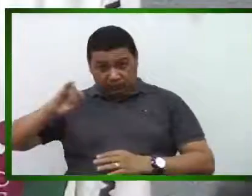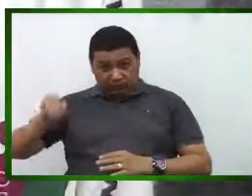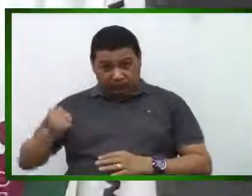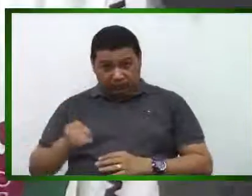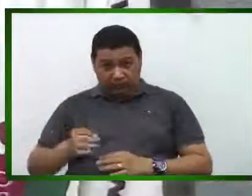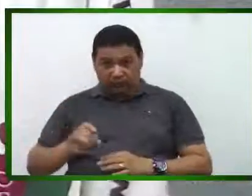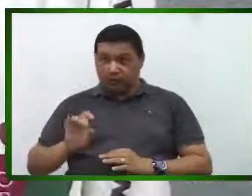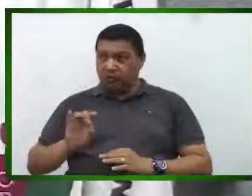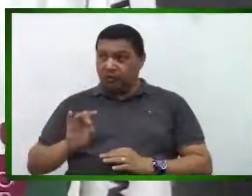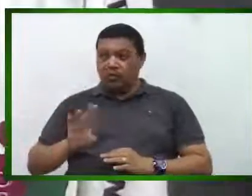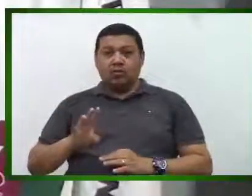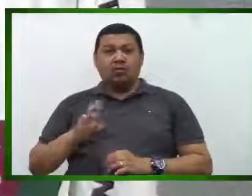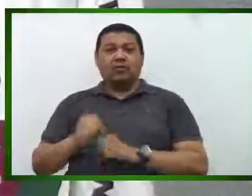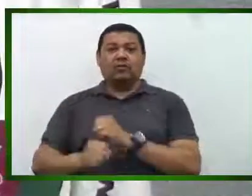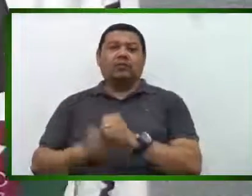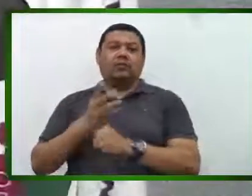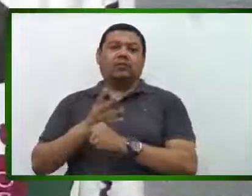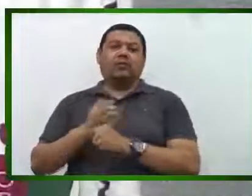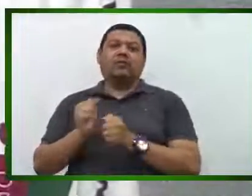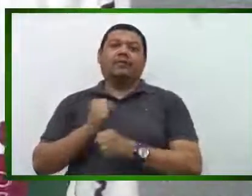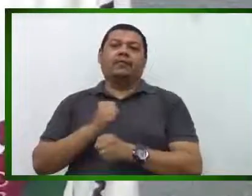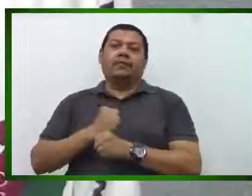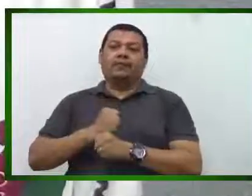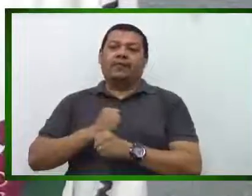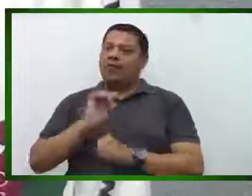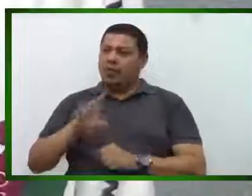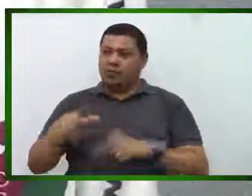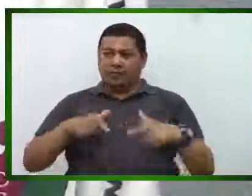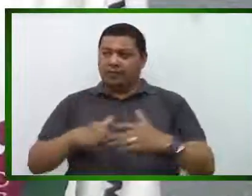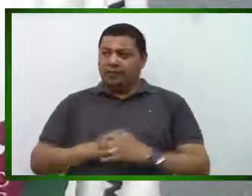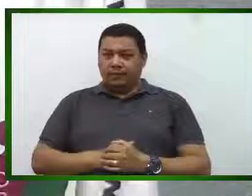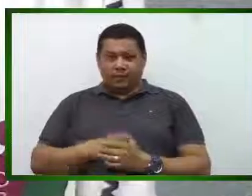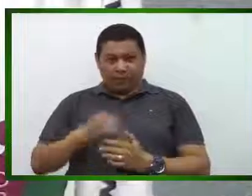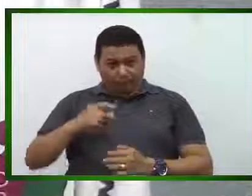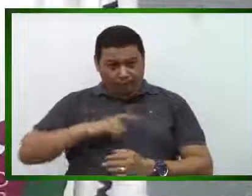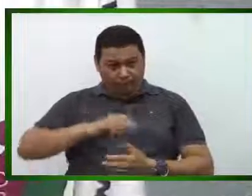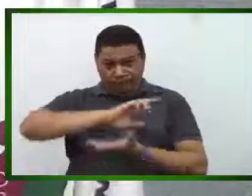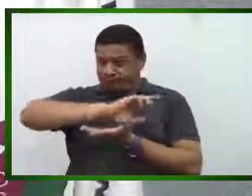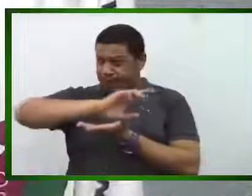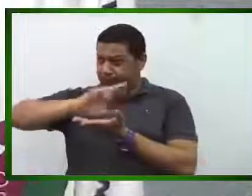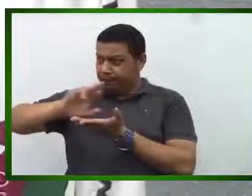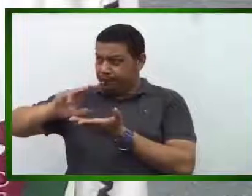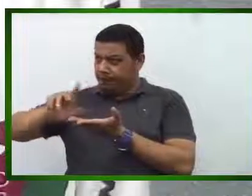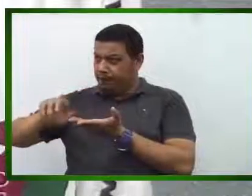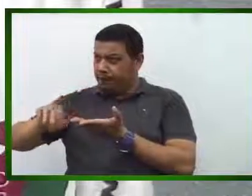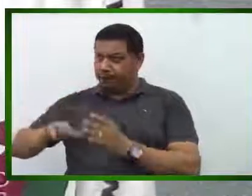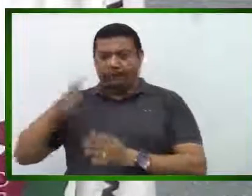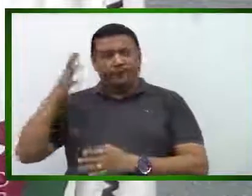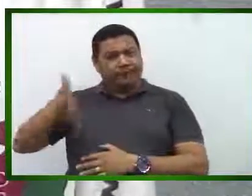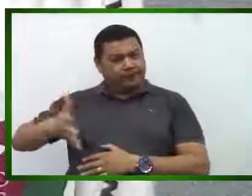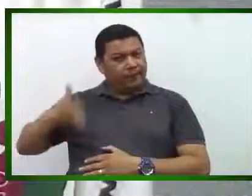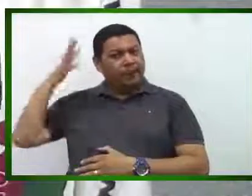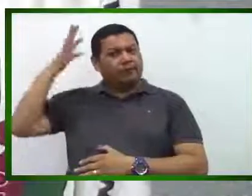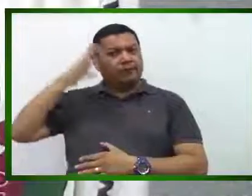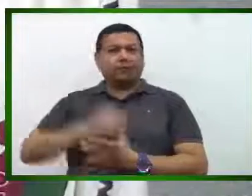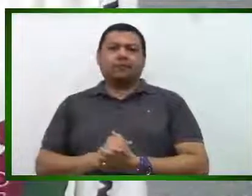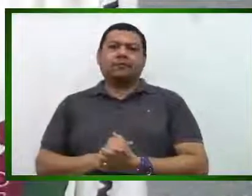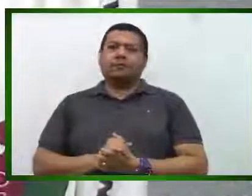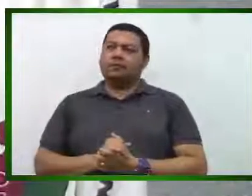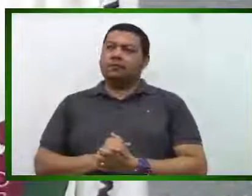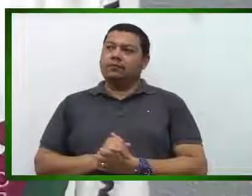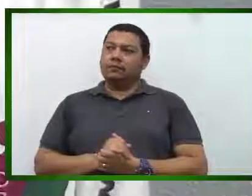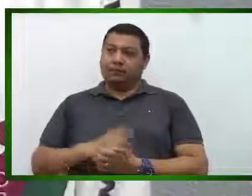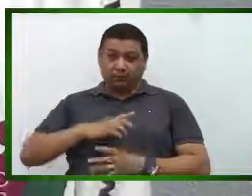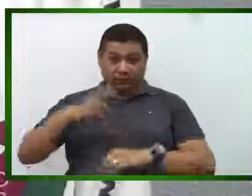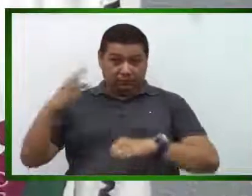momento, que é só 4 anos. Existem várias formas de relatar um discurso ou até um debate em cima